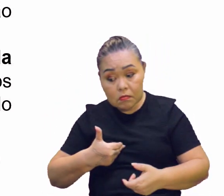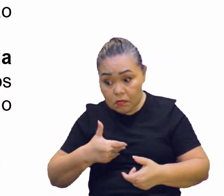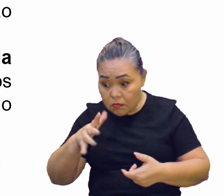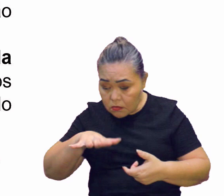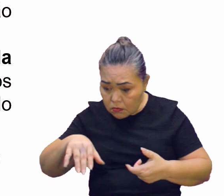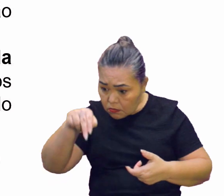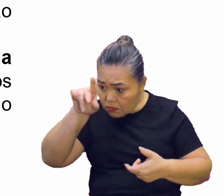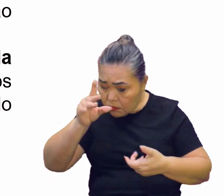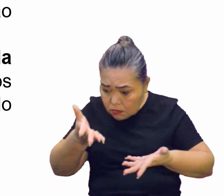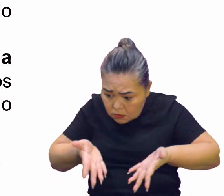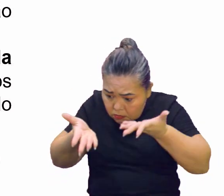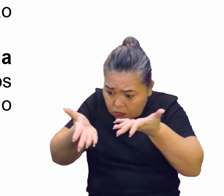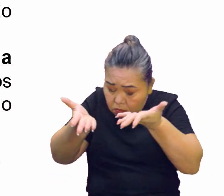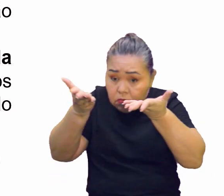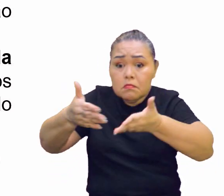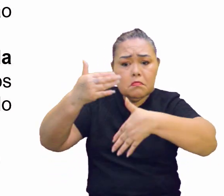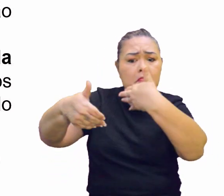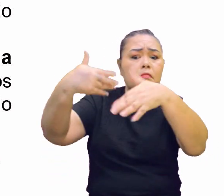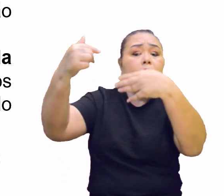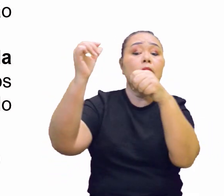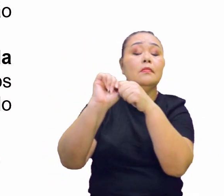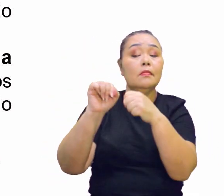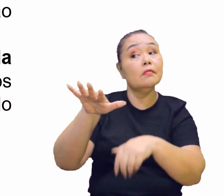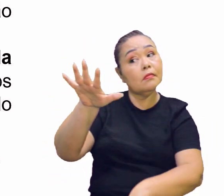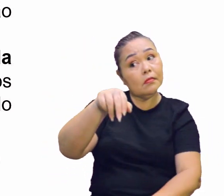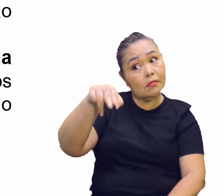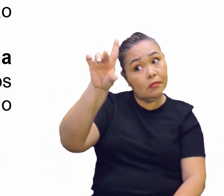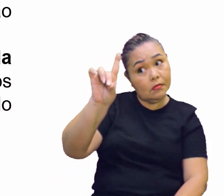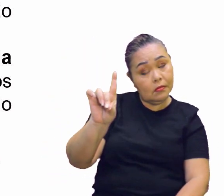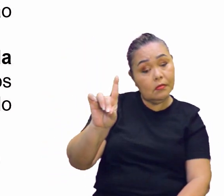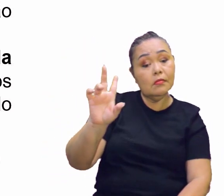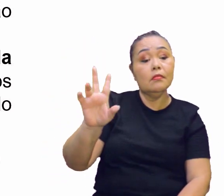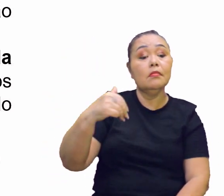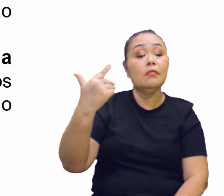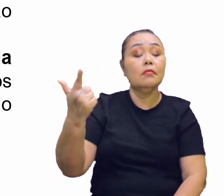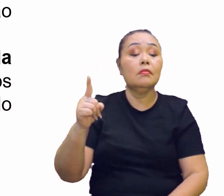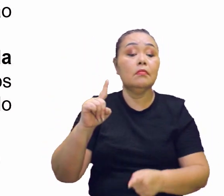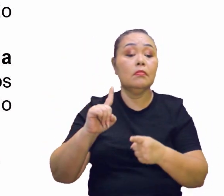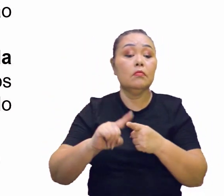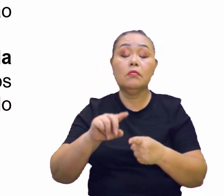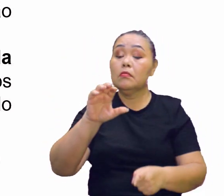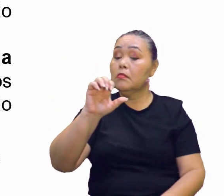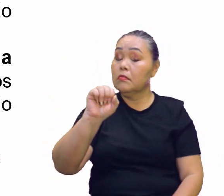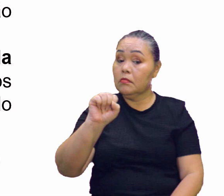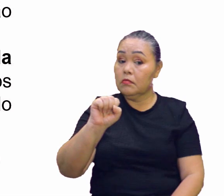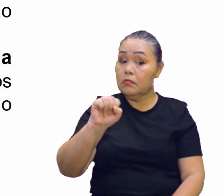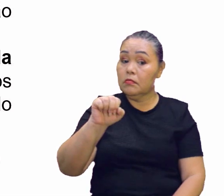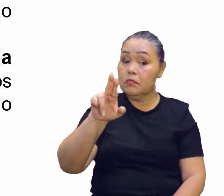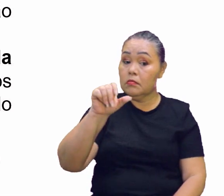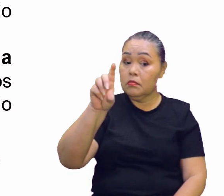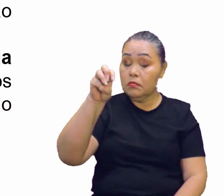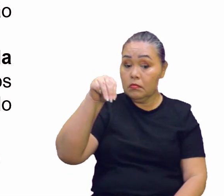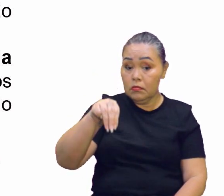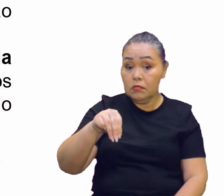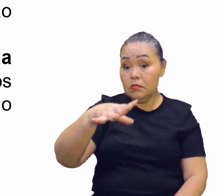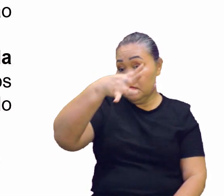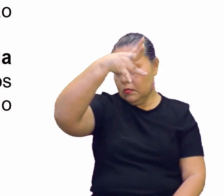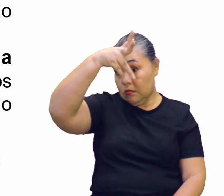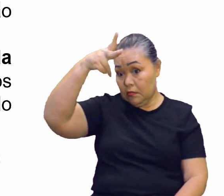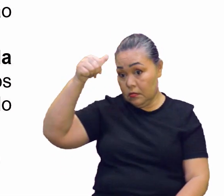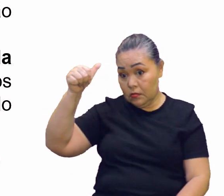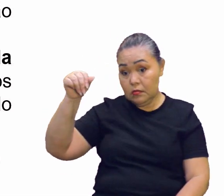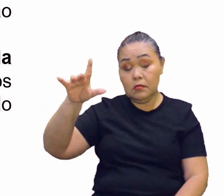desenvolver a região Nordeste, certo? Depois nós temos a Superintendência de Desenvolvimento da